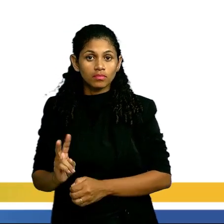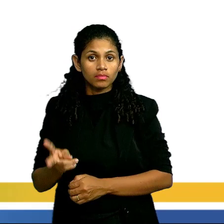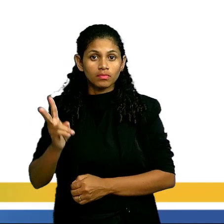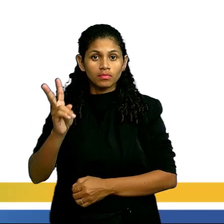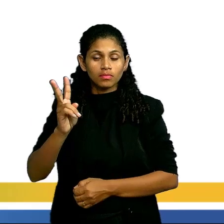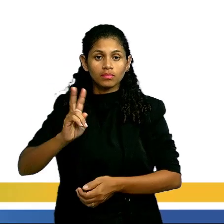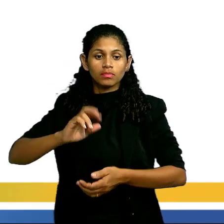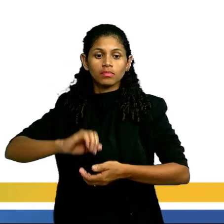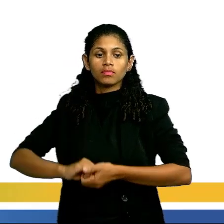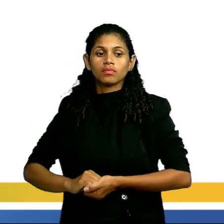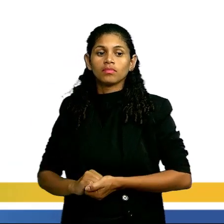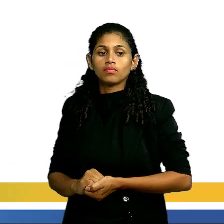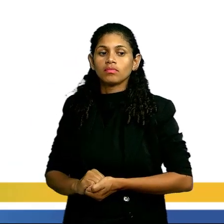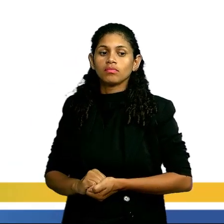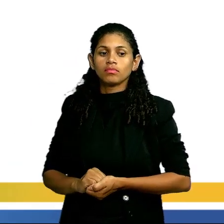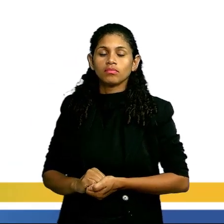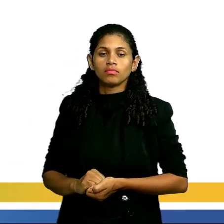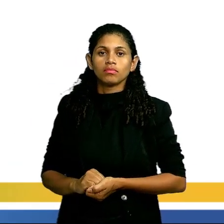continuando.